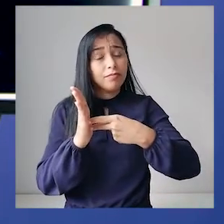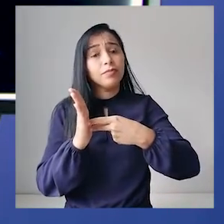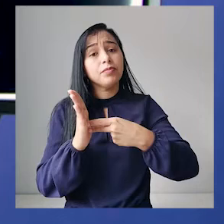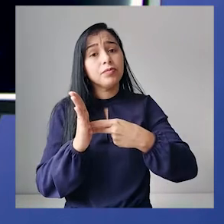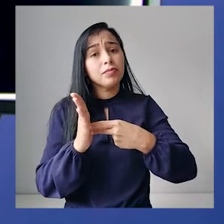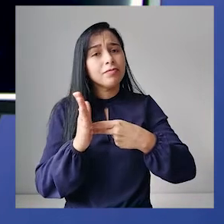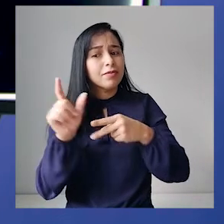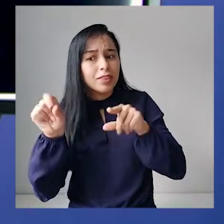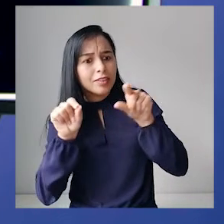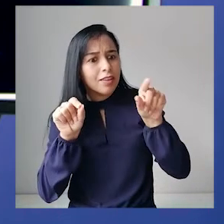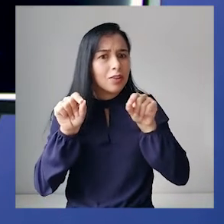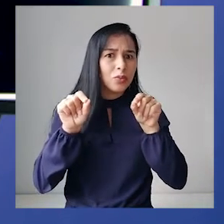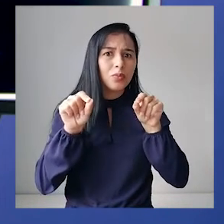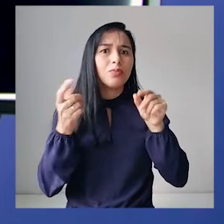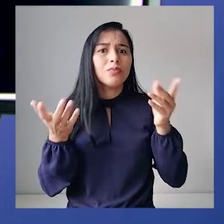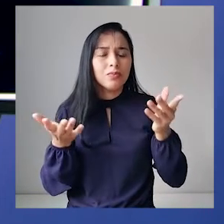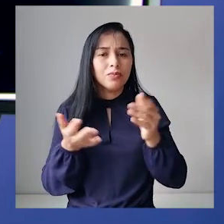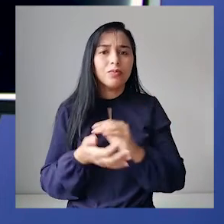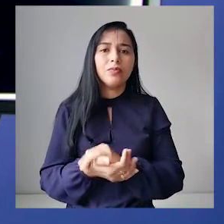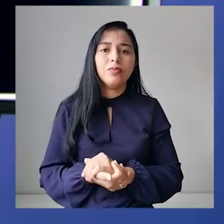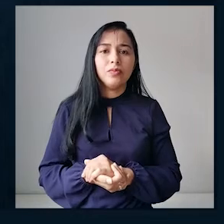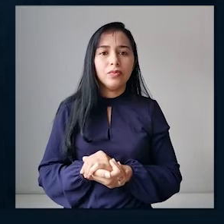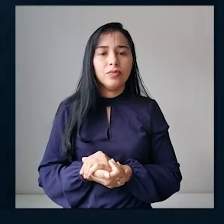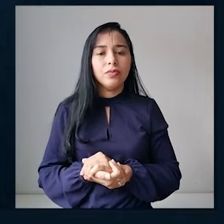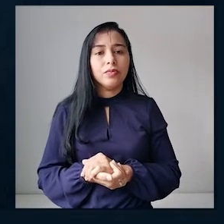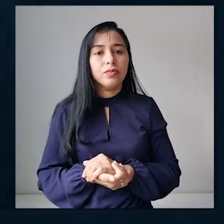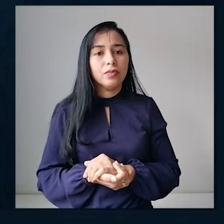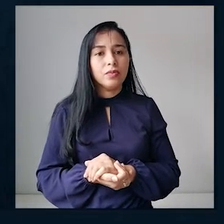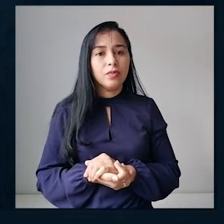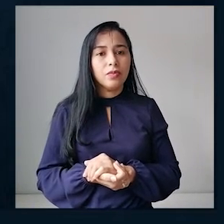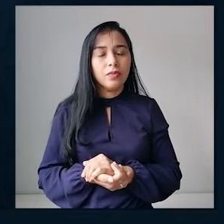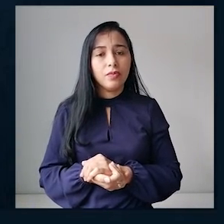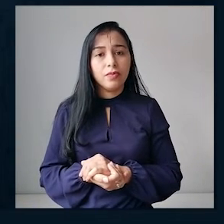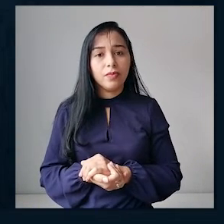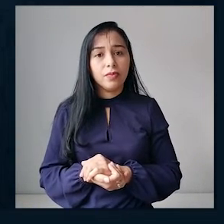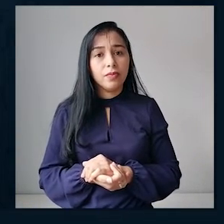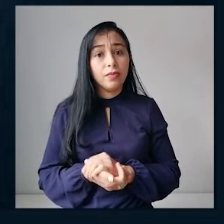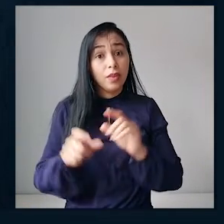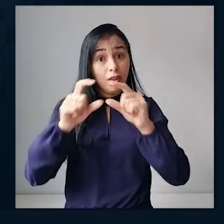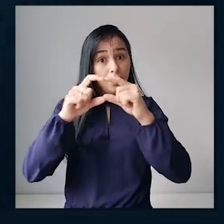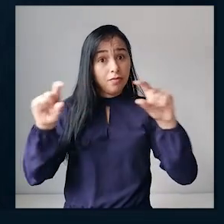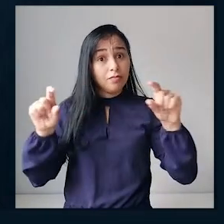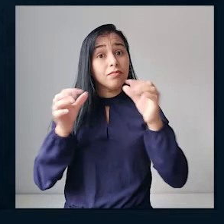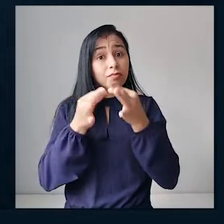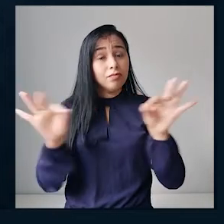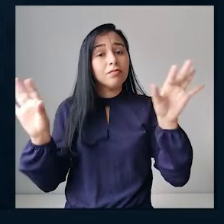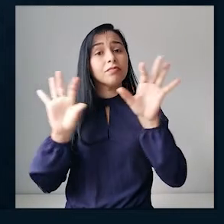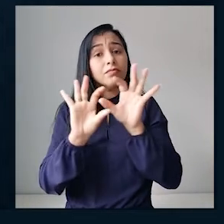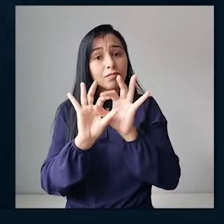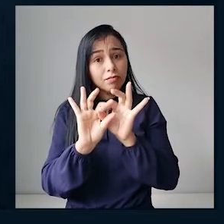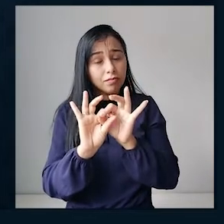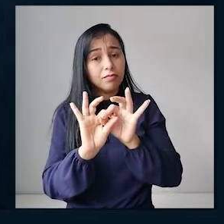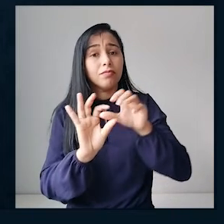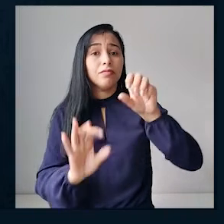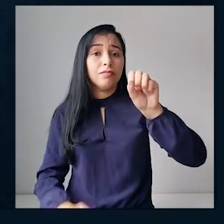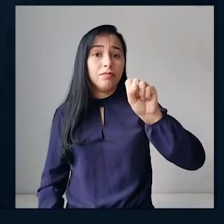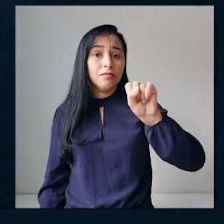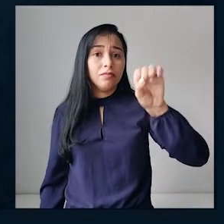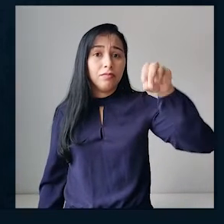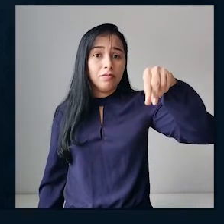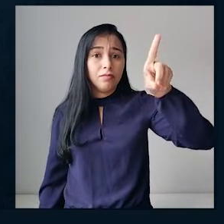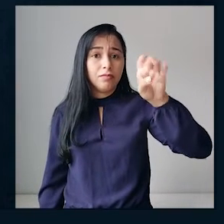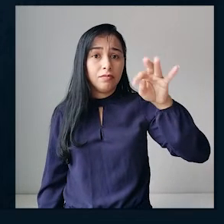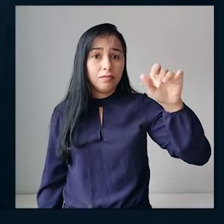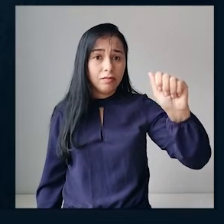de exclusão ou de alternância. Então, nesse período aqui, você vai dizer que nós temos exemplo de oração